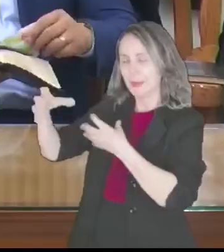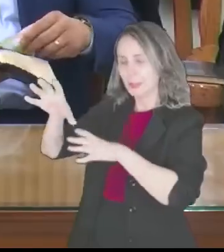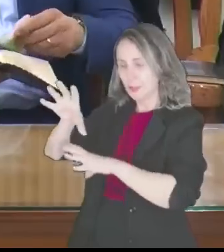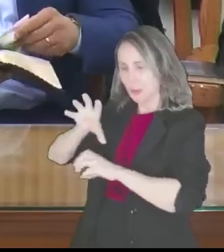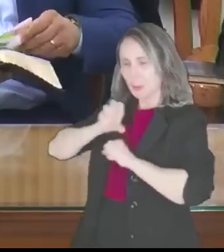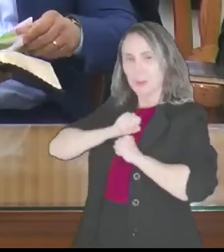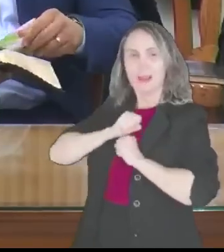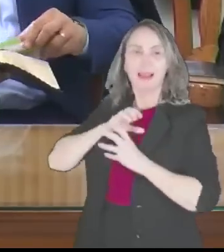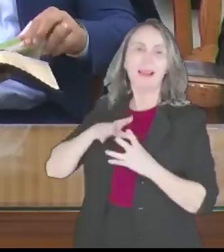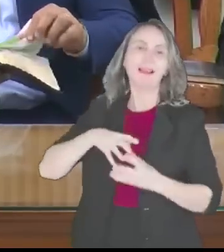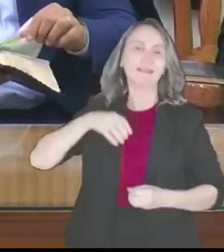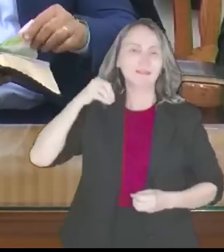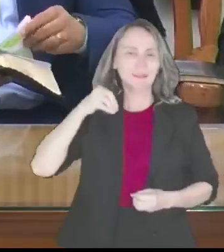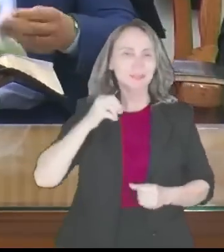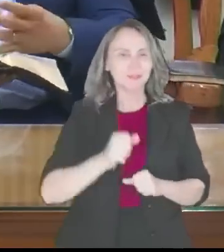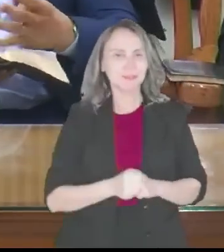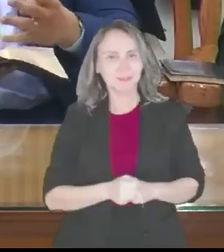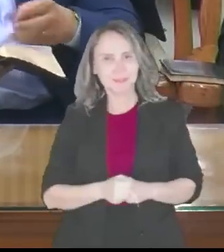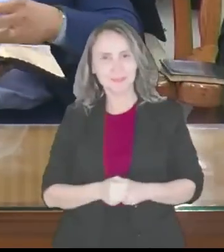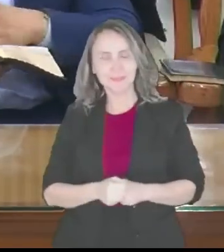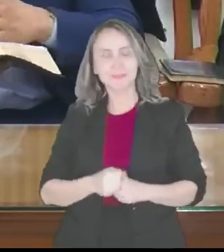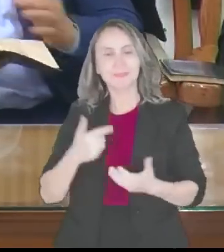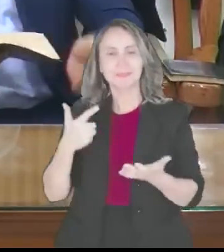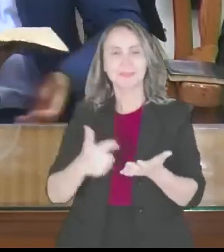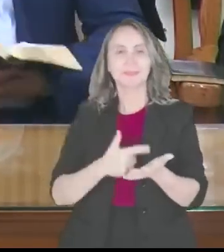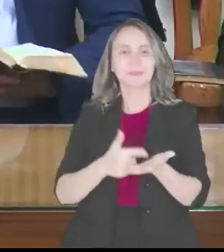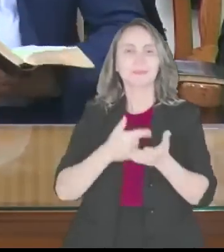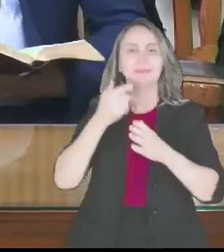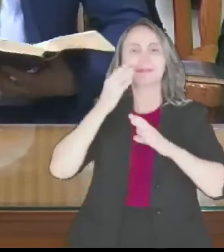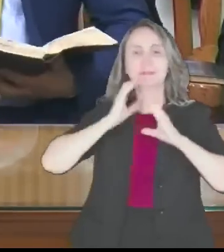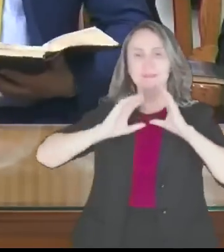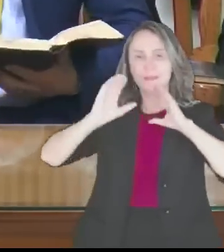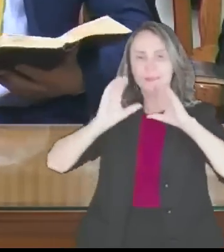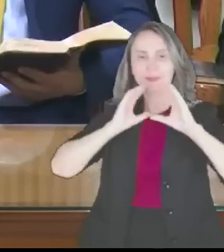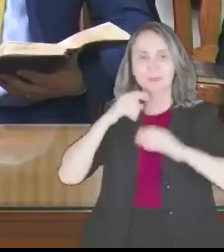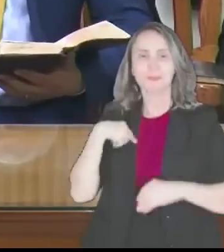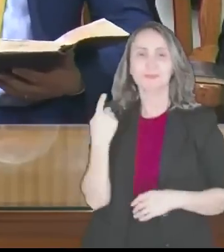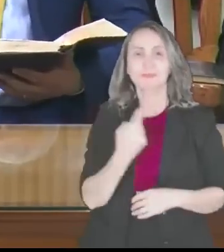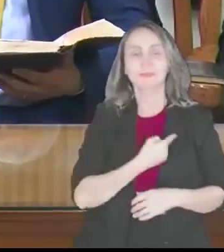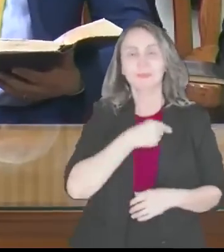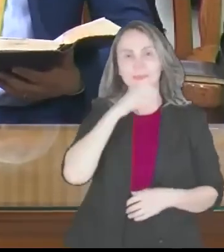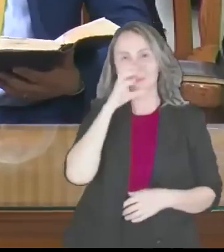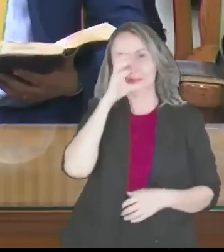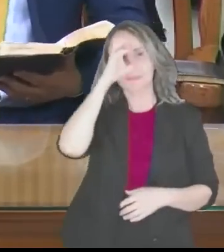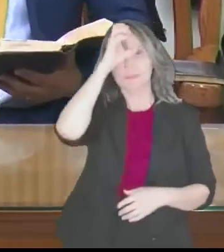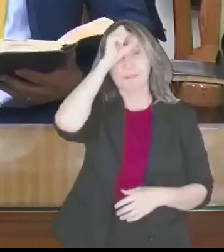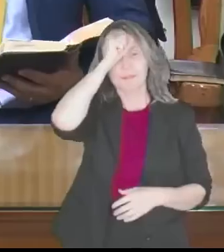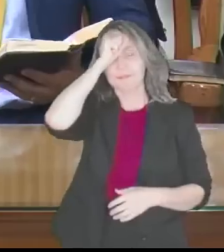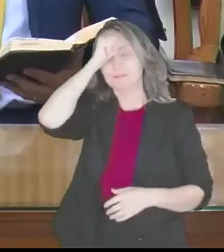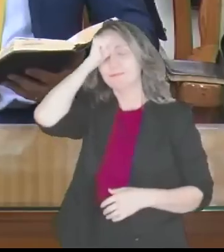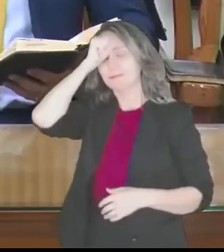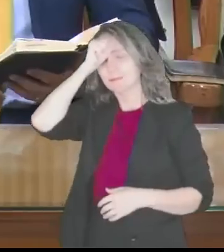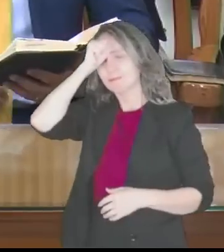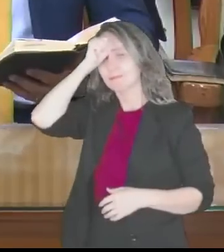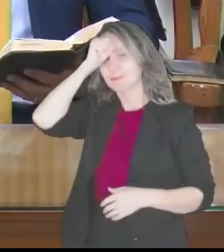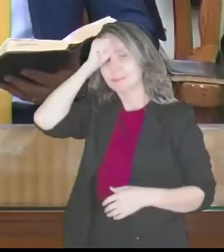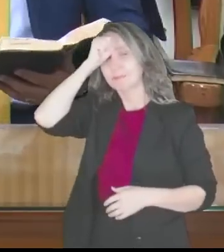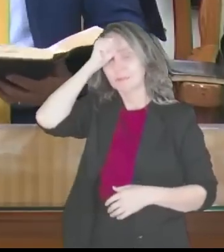amados irmãos, em Cantares, nós aprendemos muitas